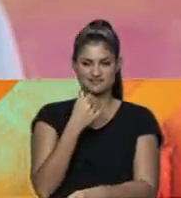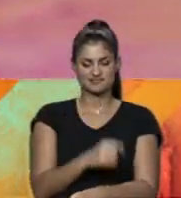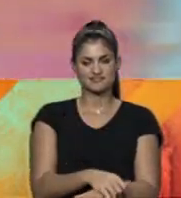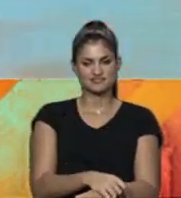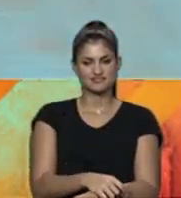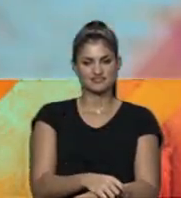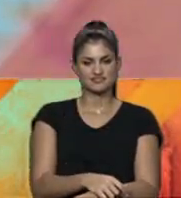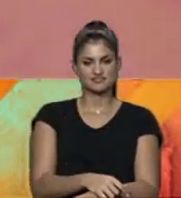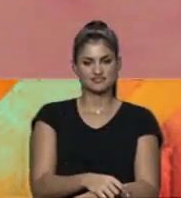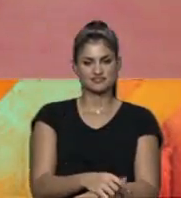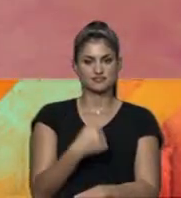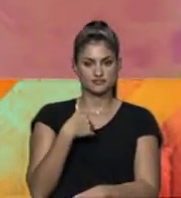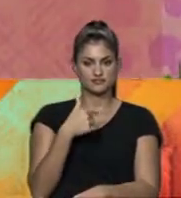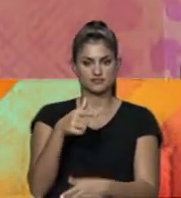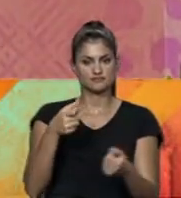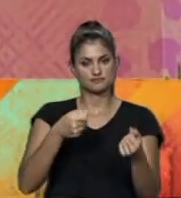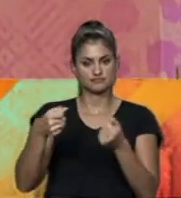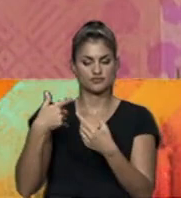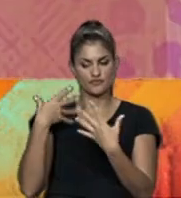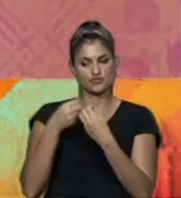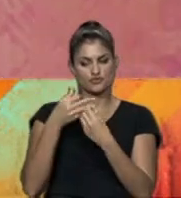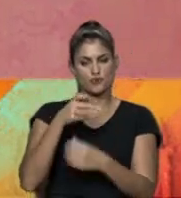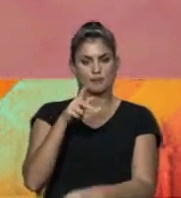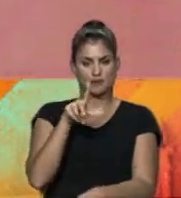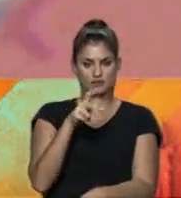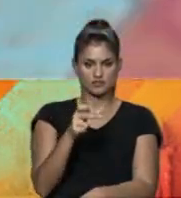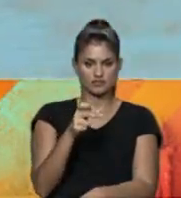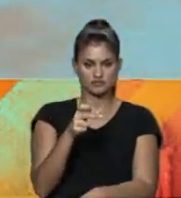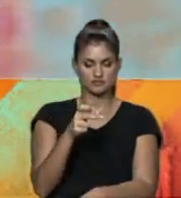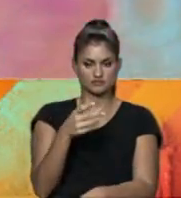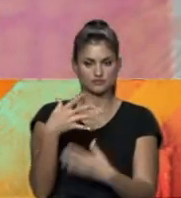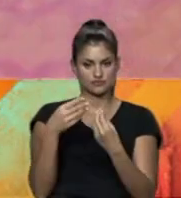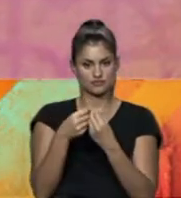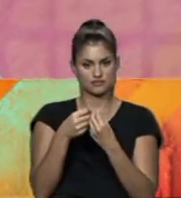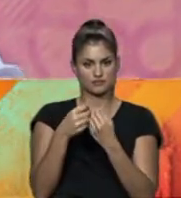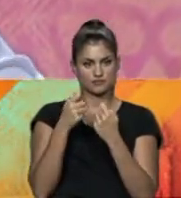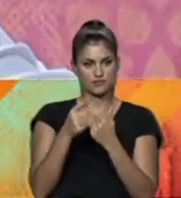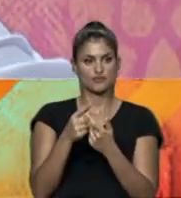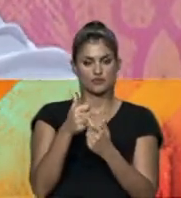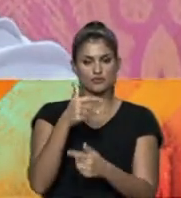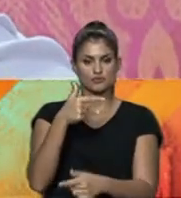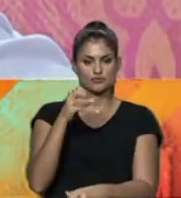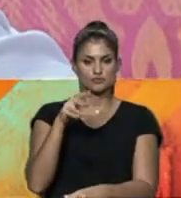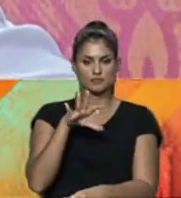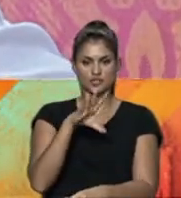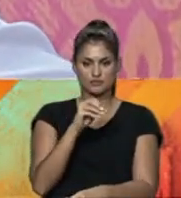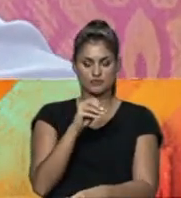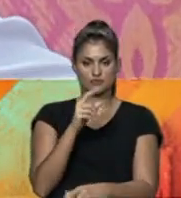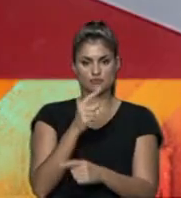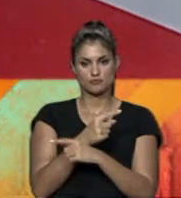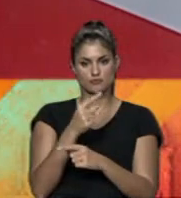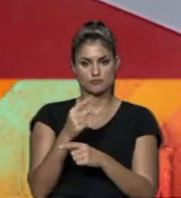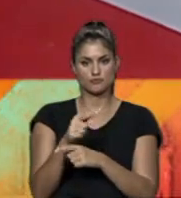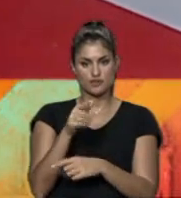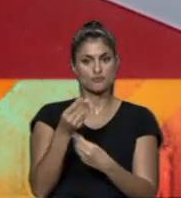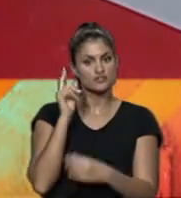colocar, concluo aqui com a Paula. Aqui. Até já, e vou colocar um bocadinho de tomilho também, porque o tomilho é